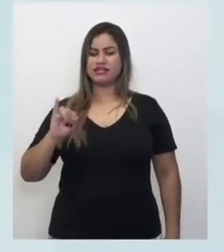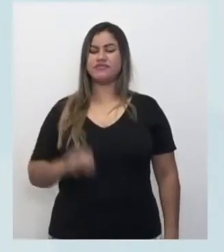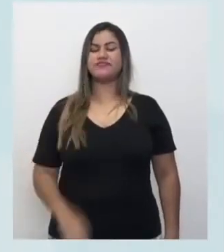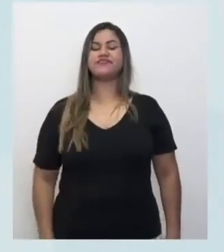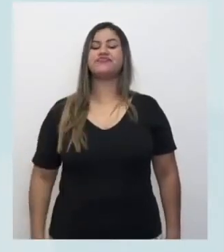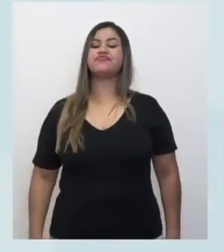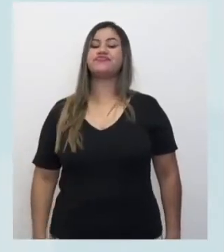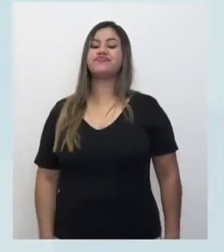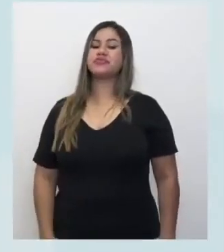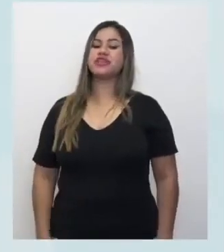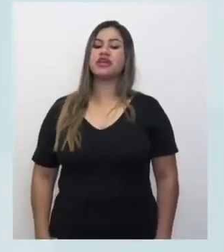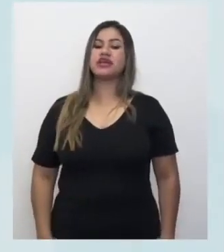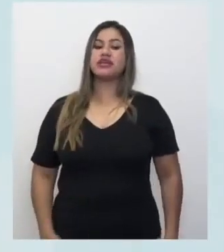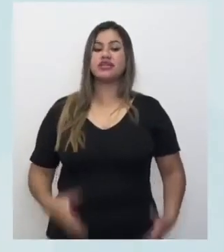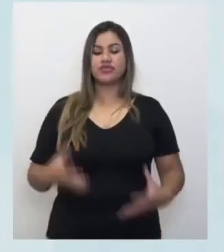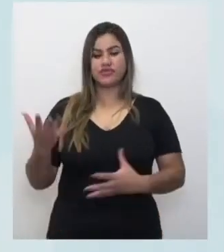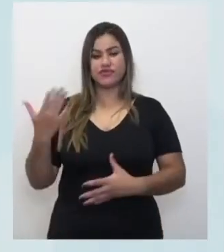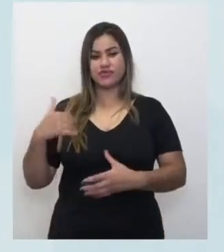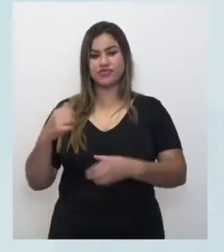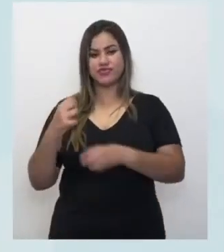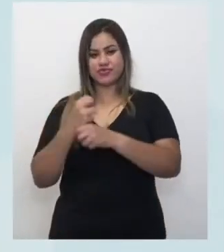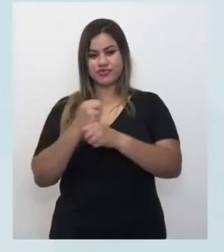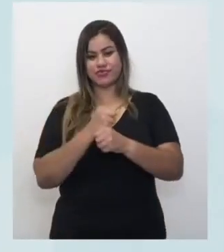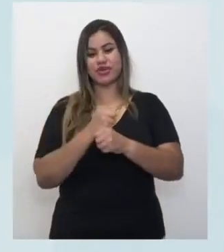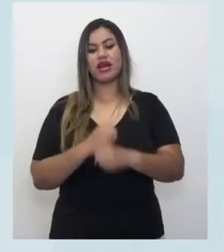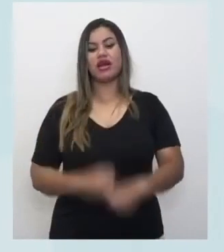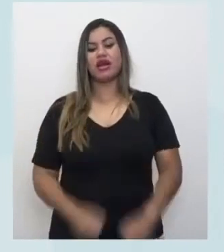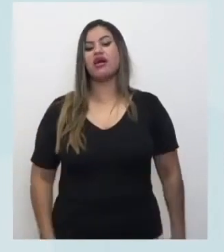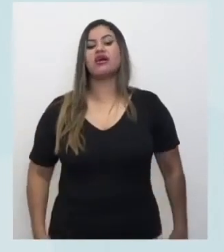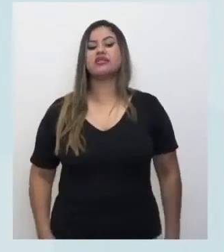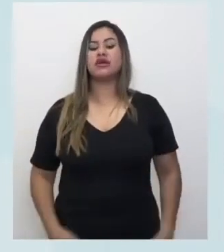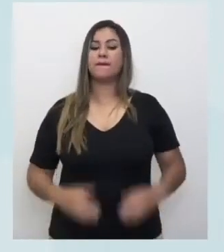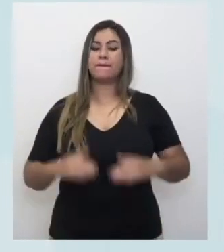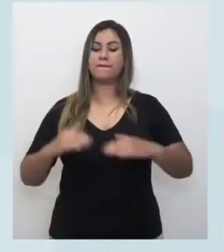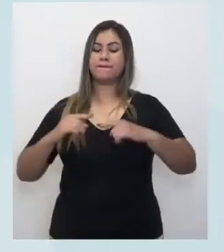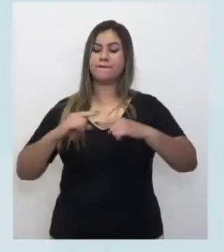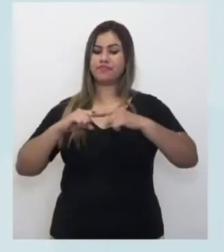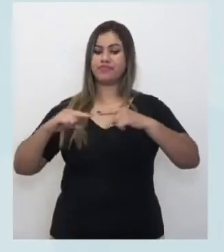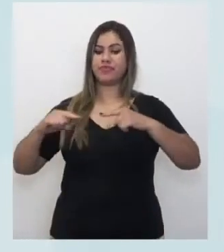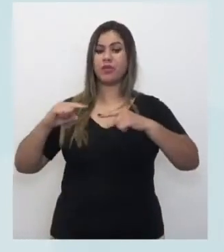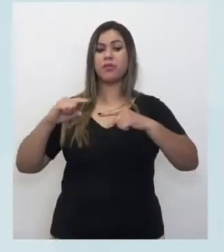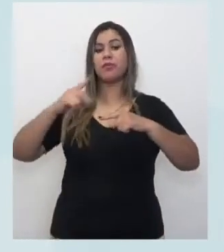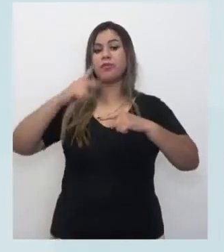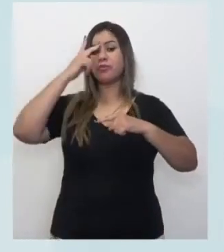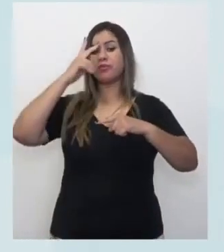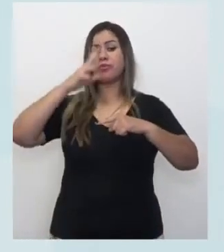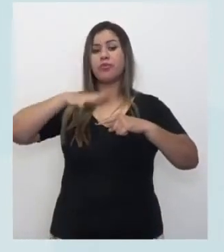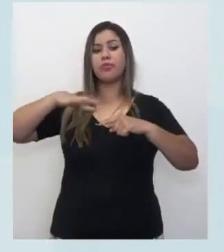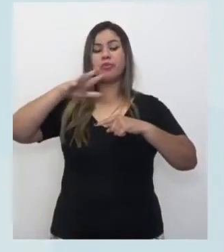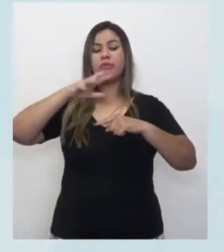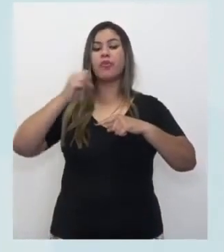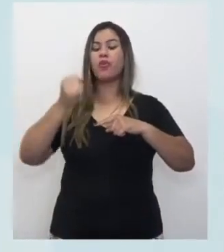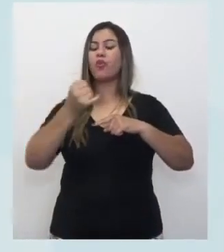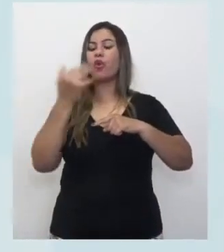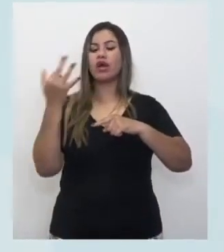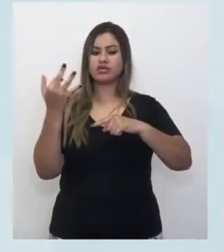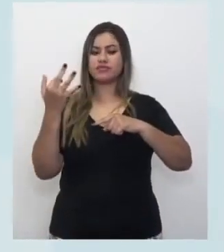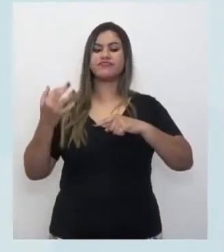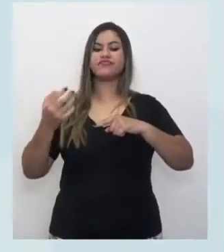essa densidade demográfica. Então em cima a gente vai colocar a quantidade de habitantes. Quanto que tem lá nessa cidade?